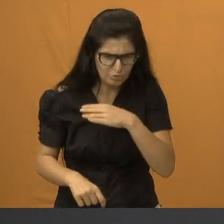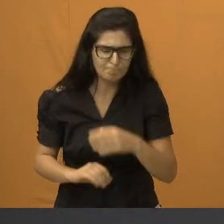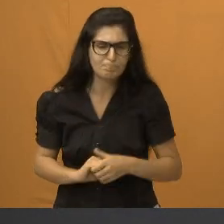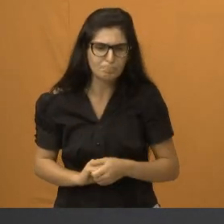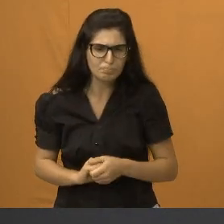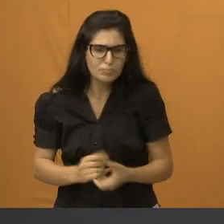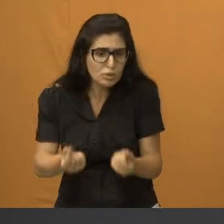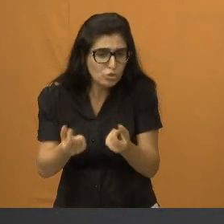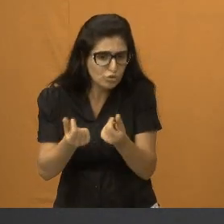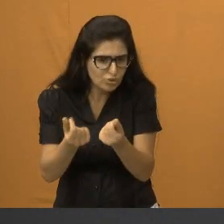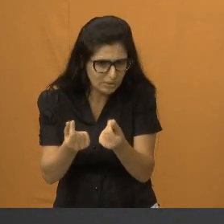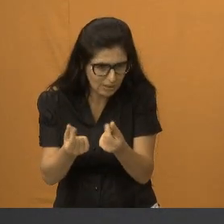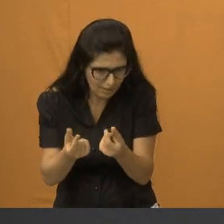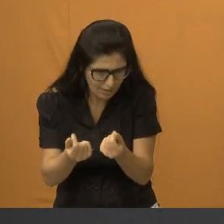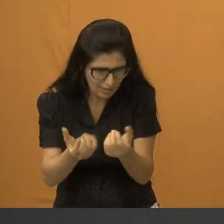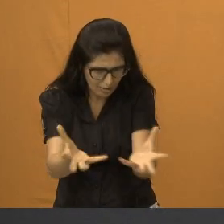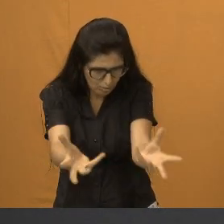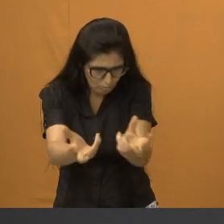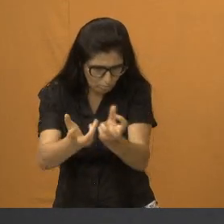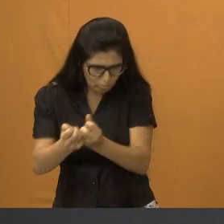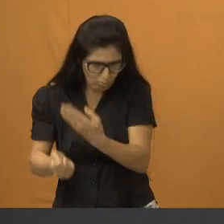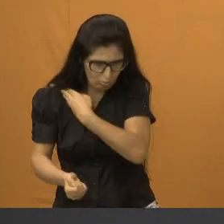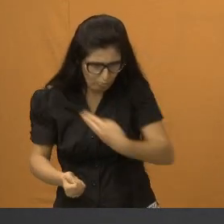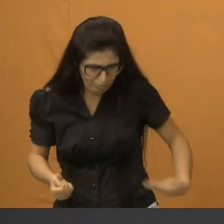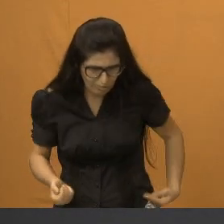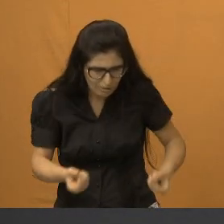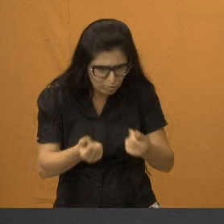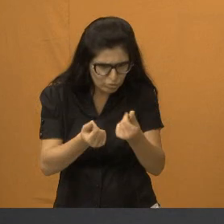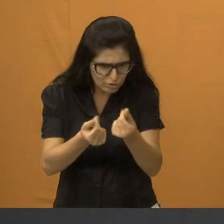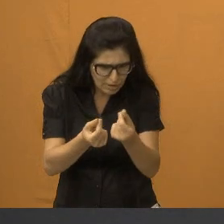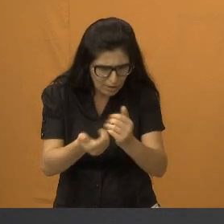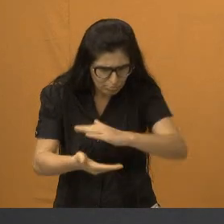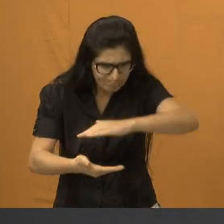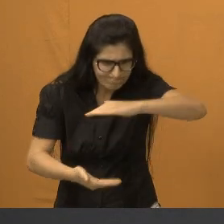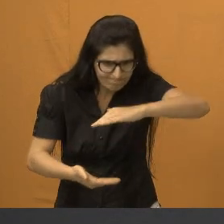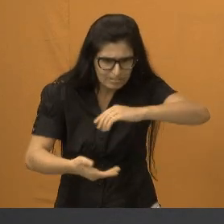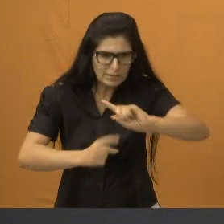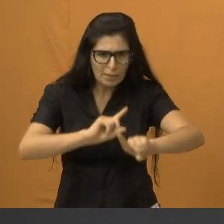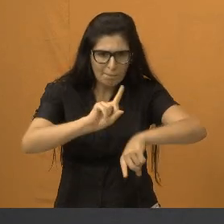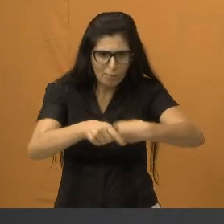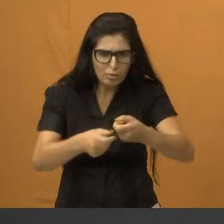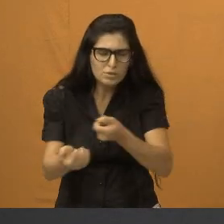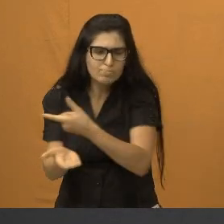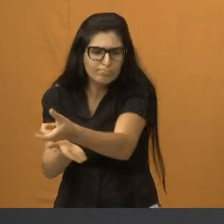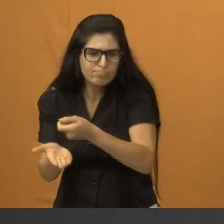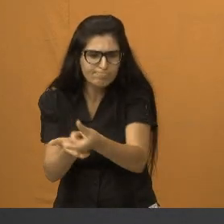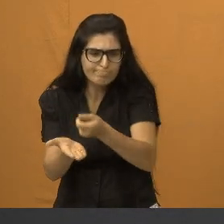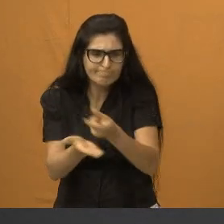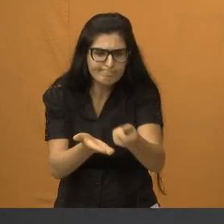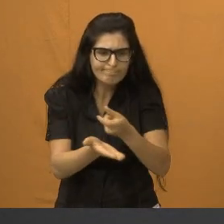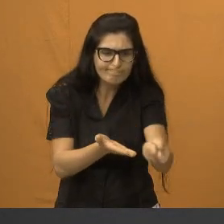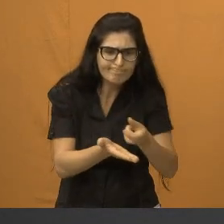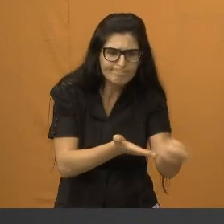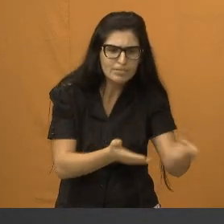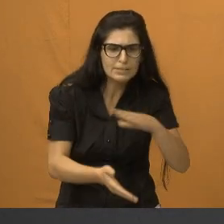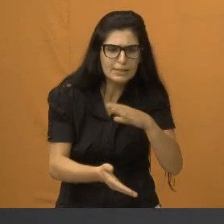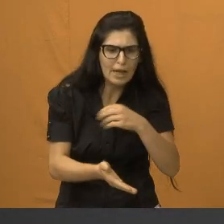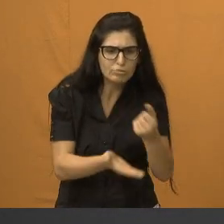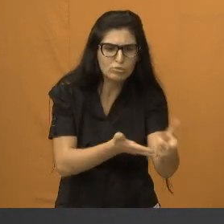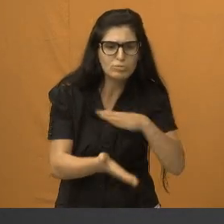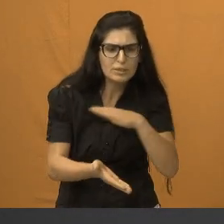arrecada, eles fazem os cálculos, checam o número, repassa. Né? Se um carro, por